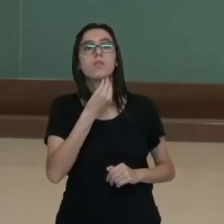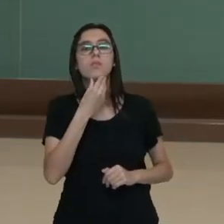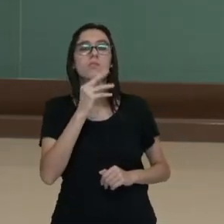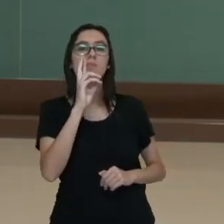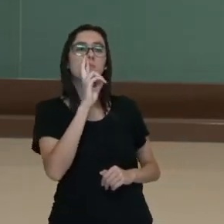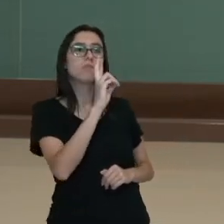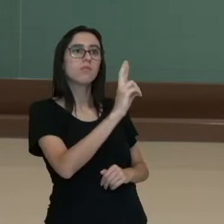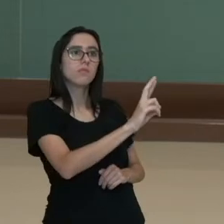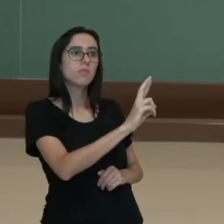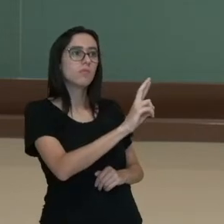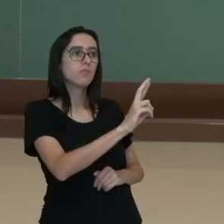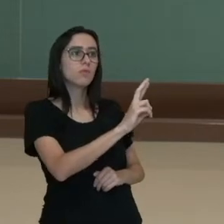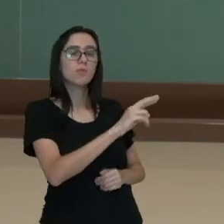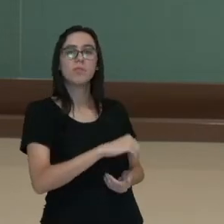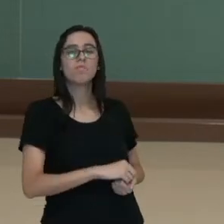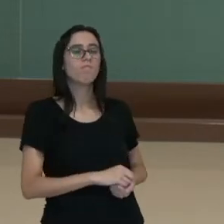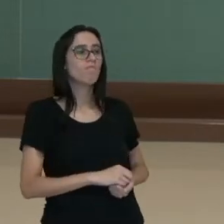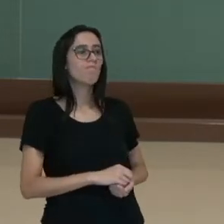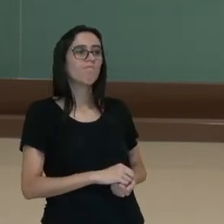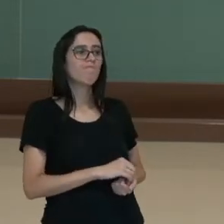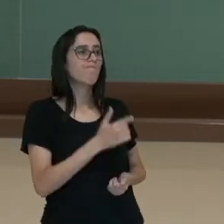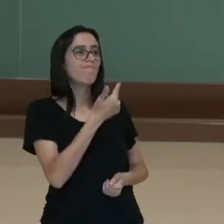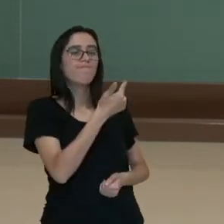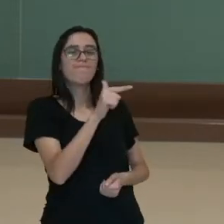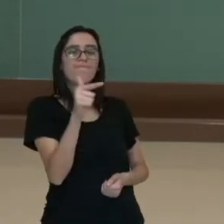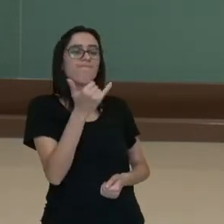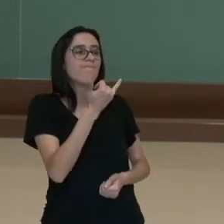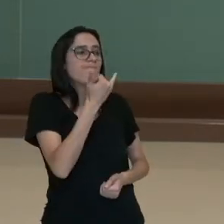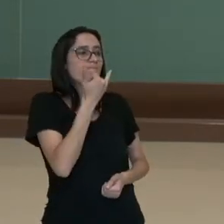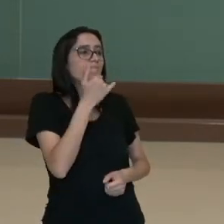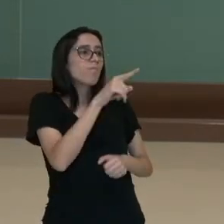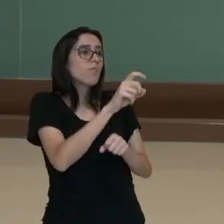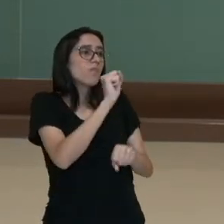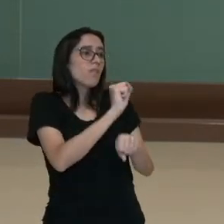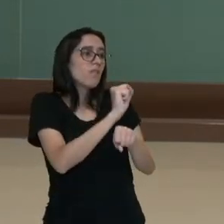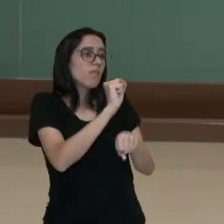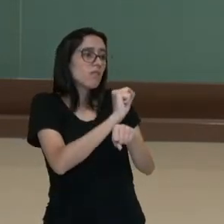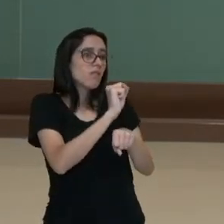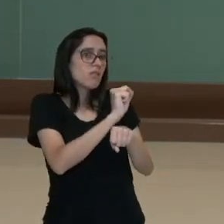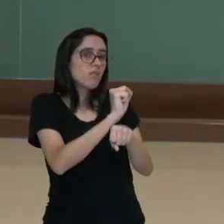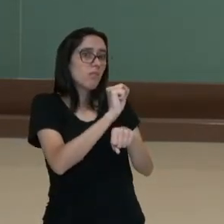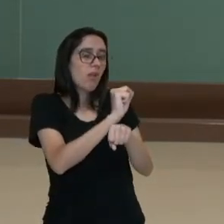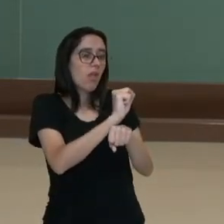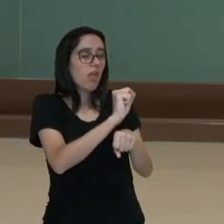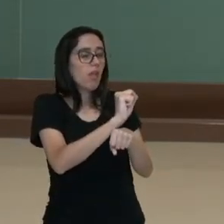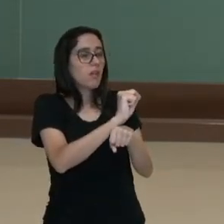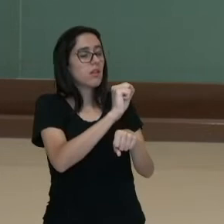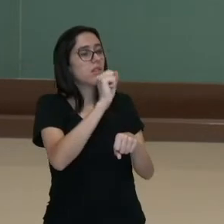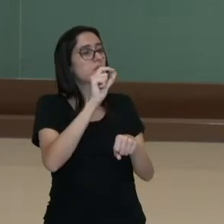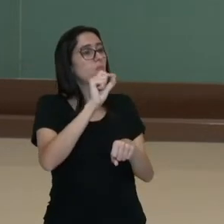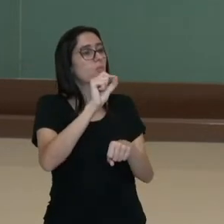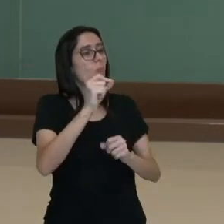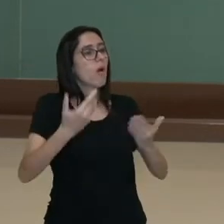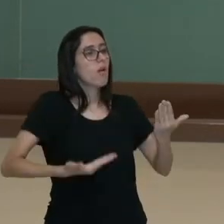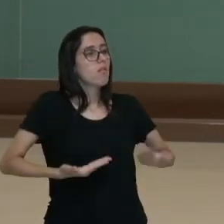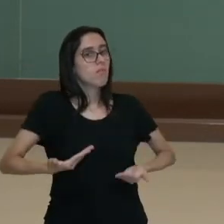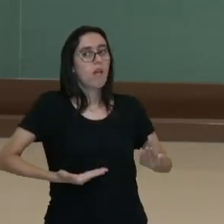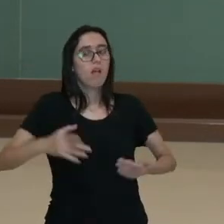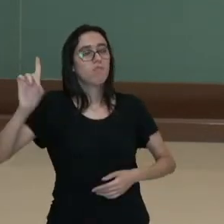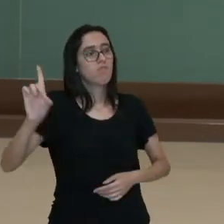Se quer, espere até que chegue espaço empleado, que é